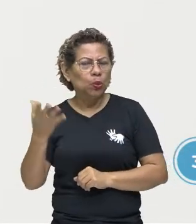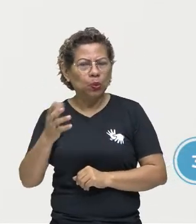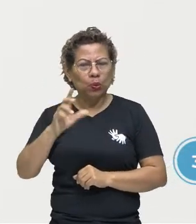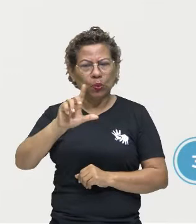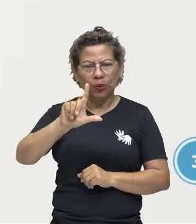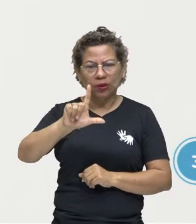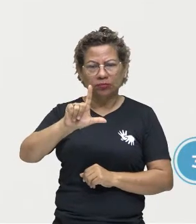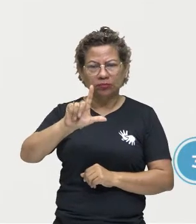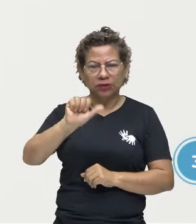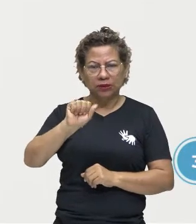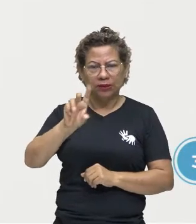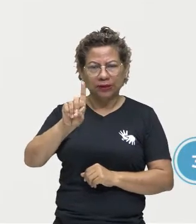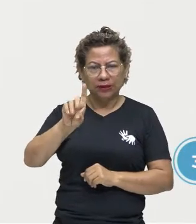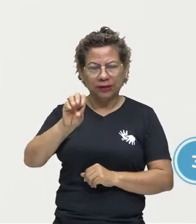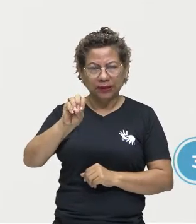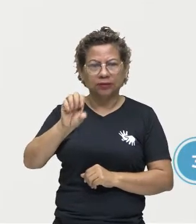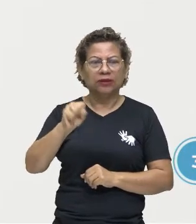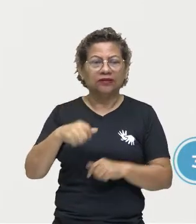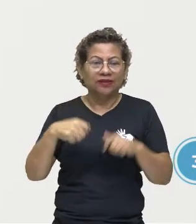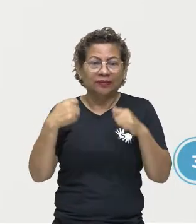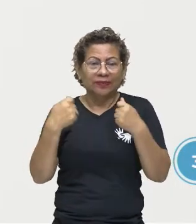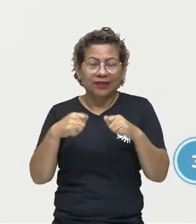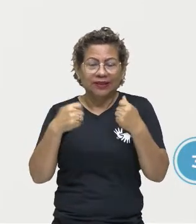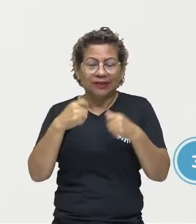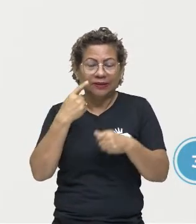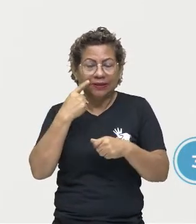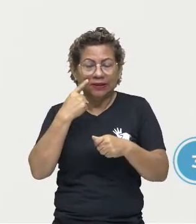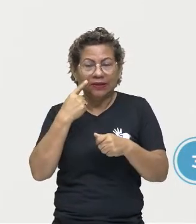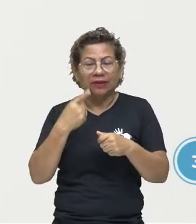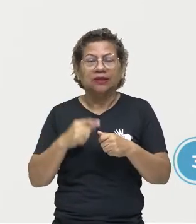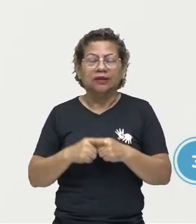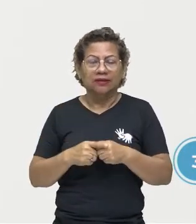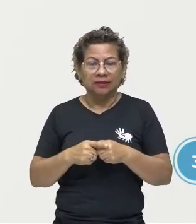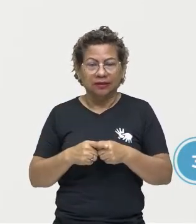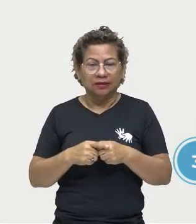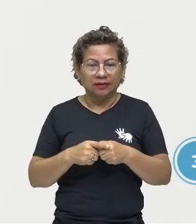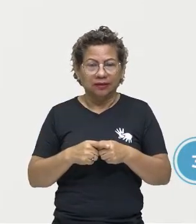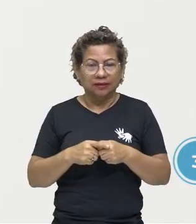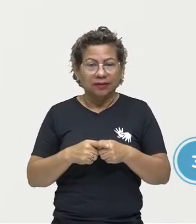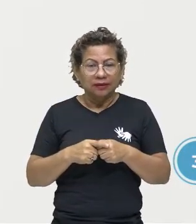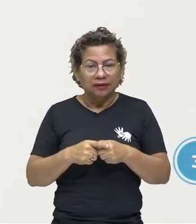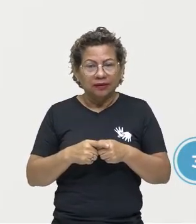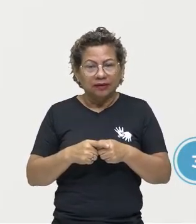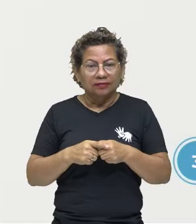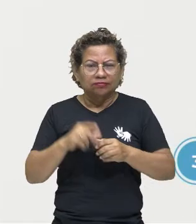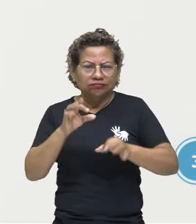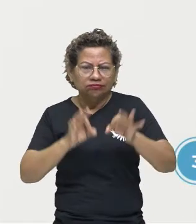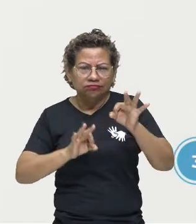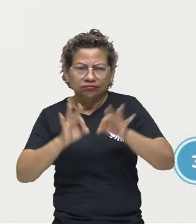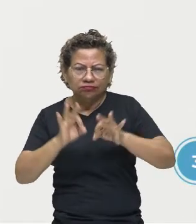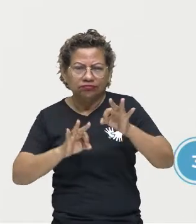é preciso dividir a soma dos ângulos internos pelo número de lados do polígono.